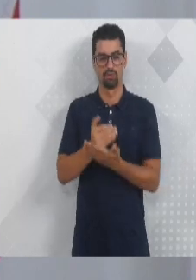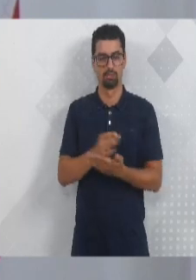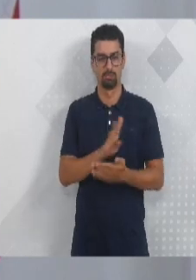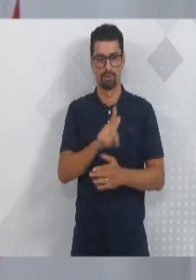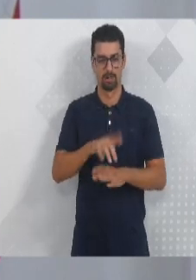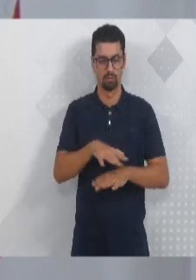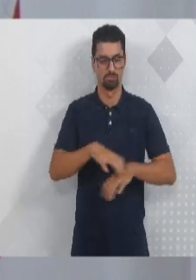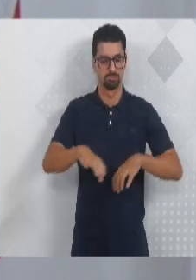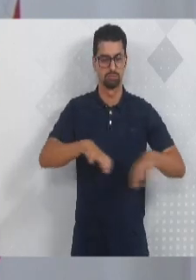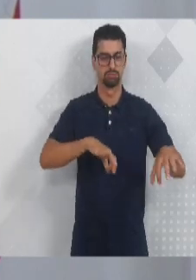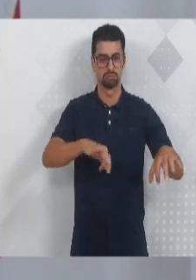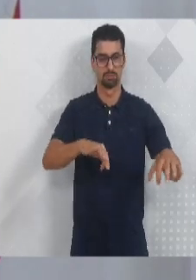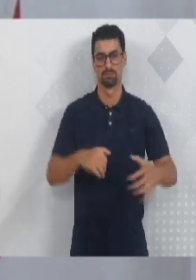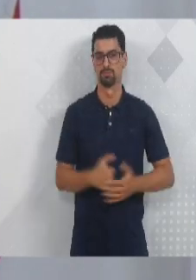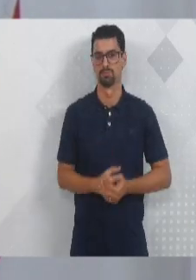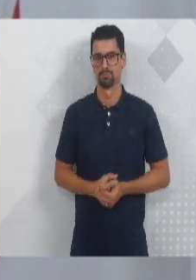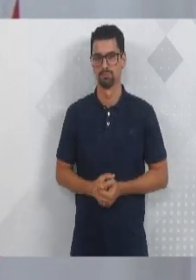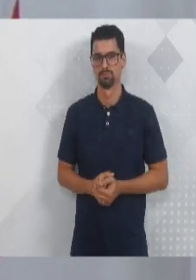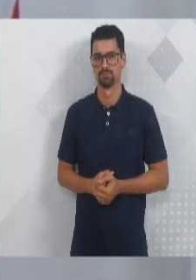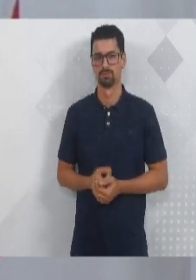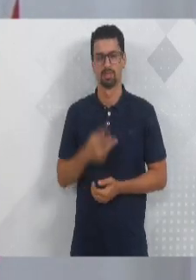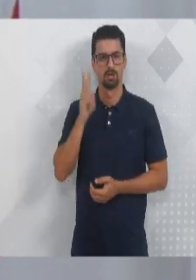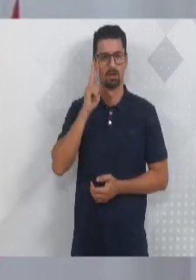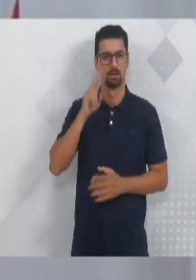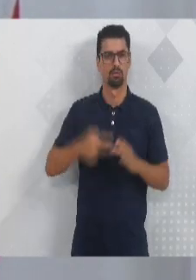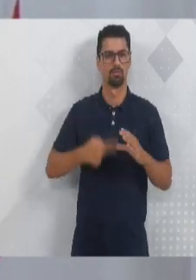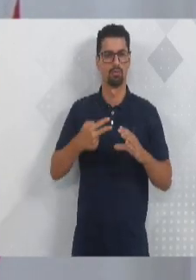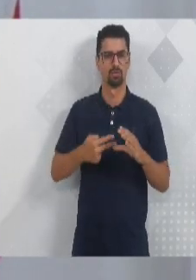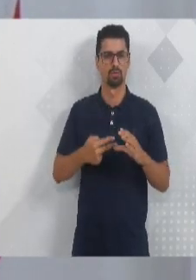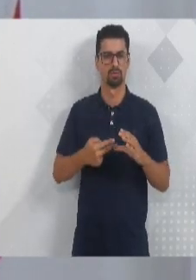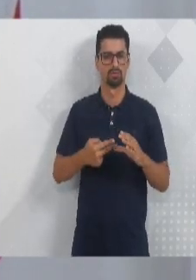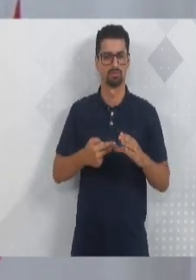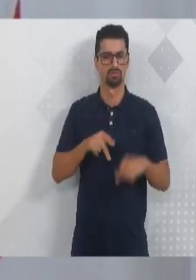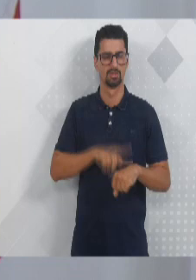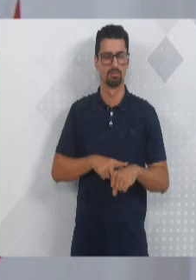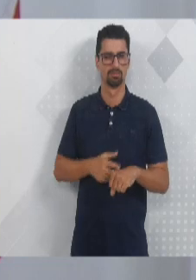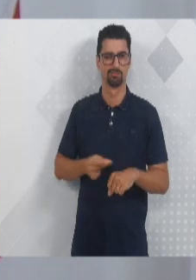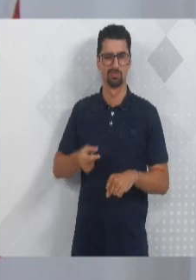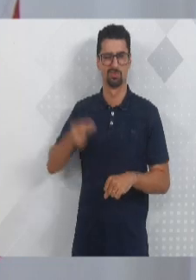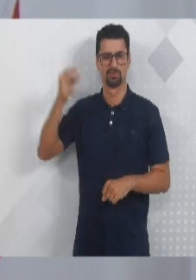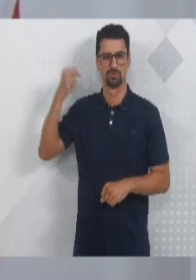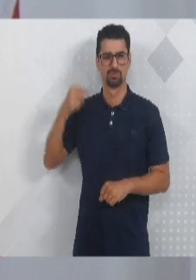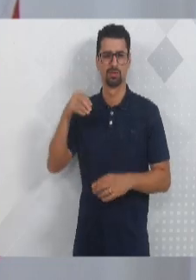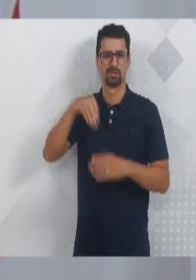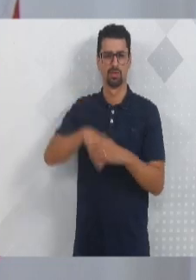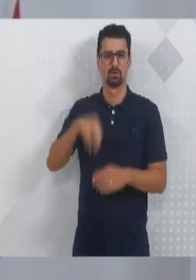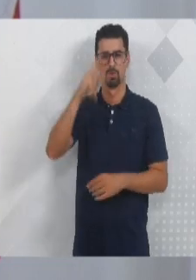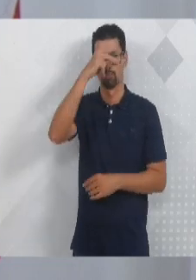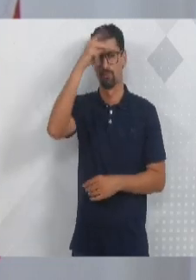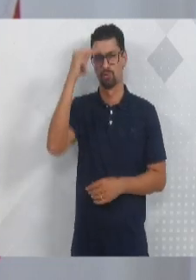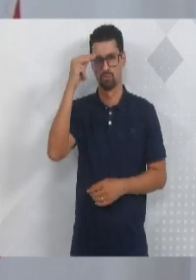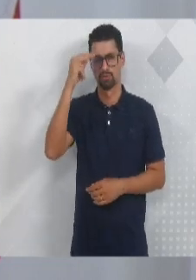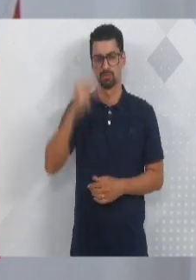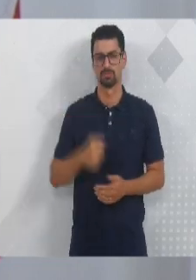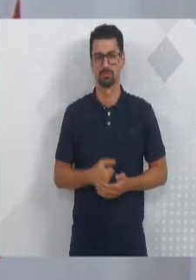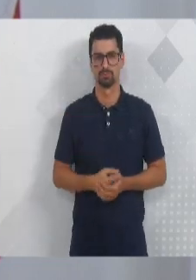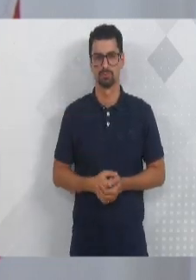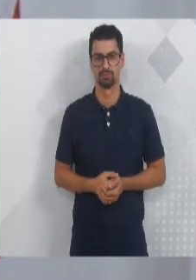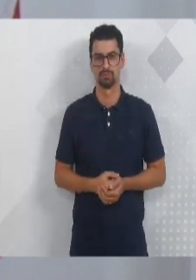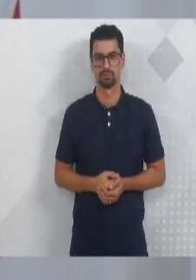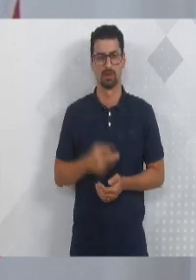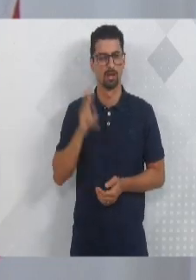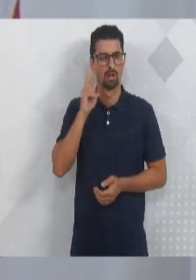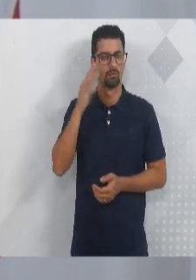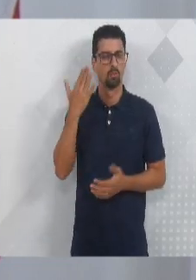eu lembro na câmara na Câmara de Vereadores no espaço velho na na na prefeitura Eu lembro quando